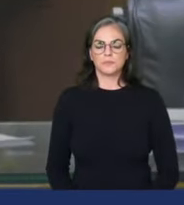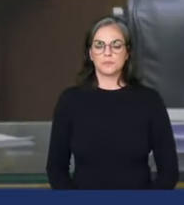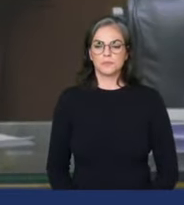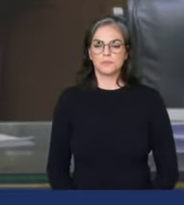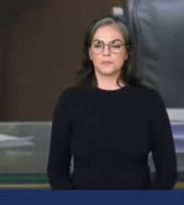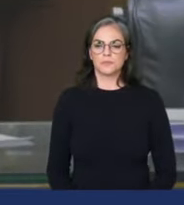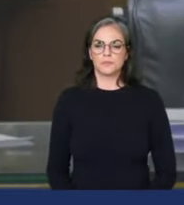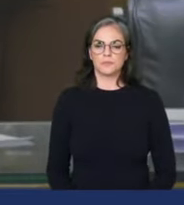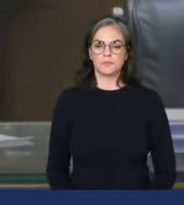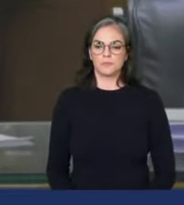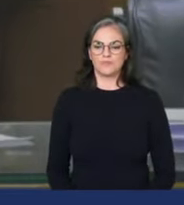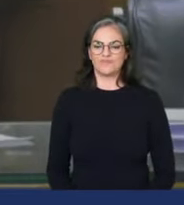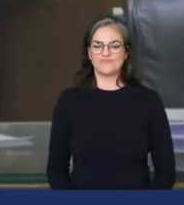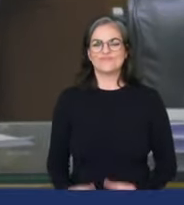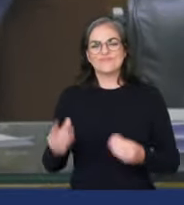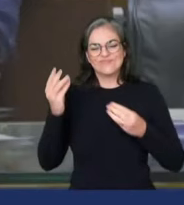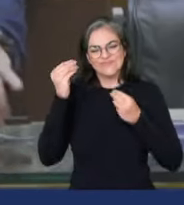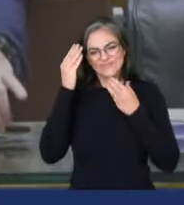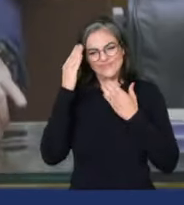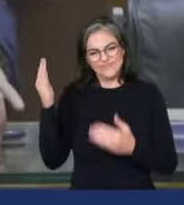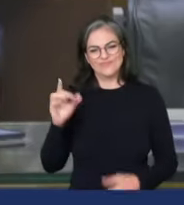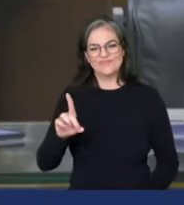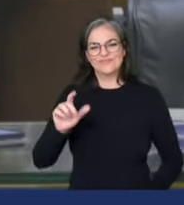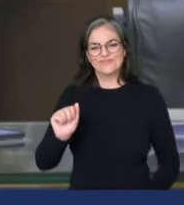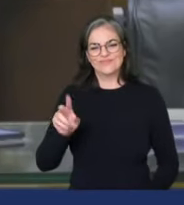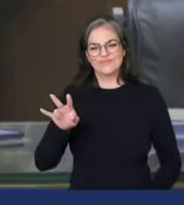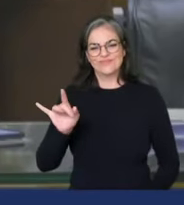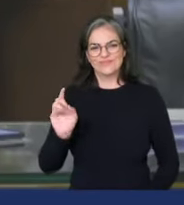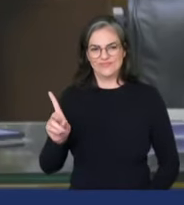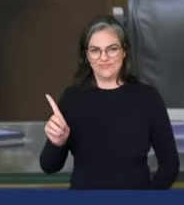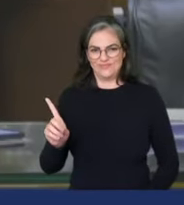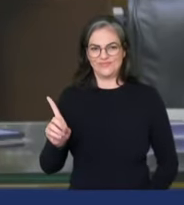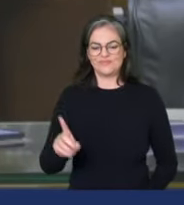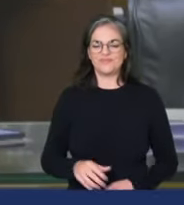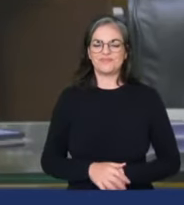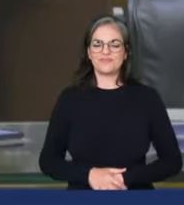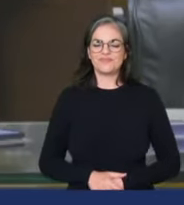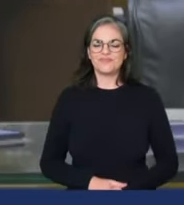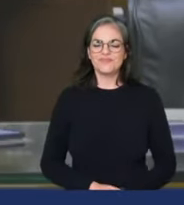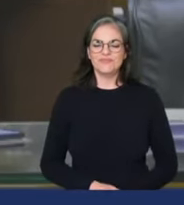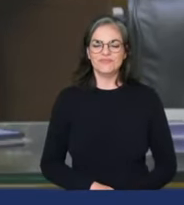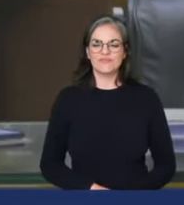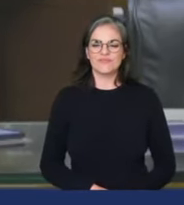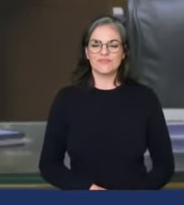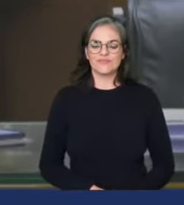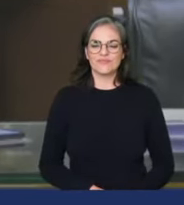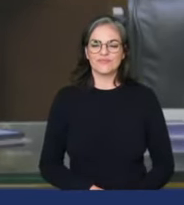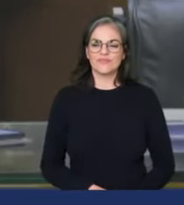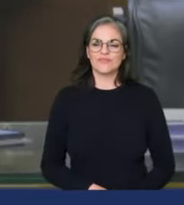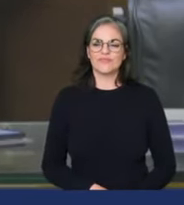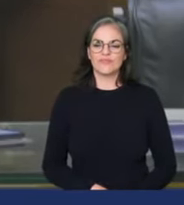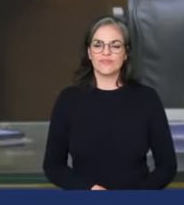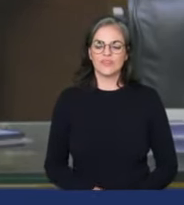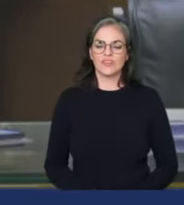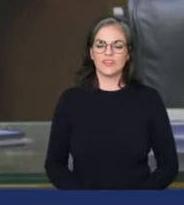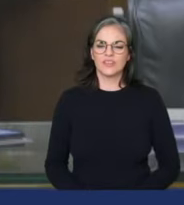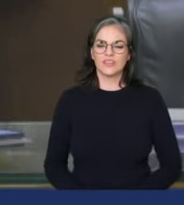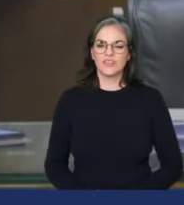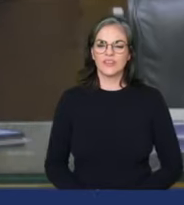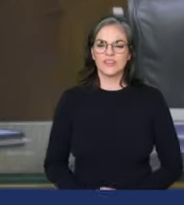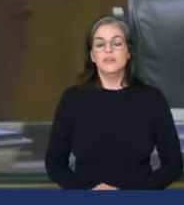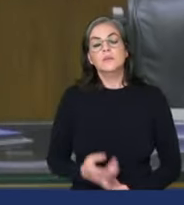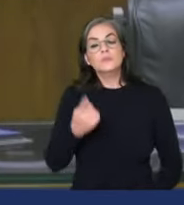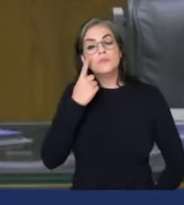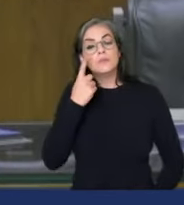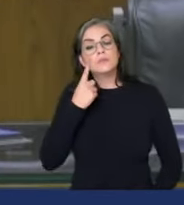Nós que agradecemos, David, pela sua intervenção. Vamos ouvir agora online o